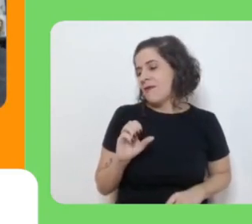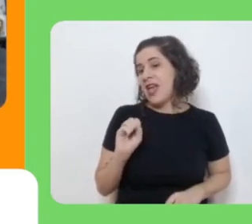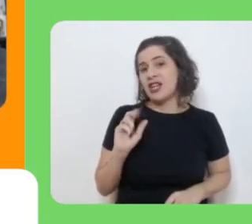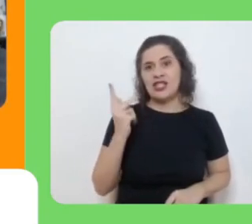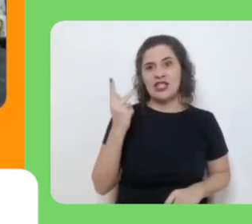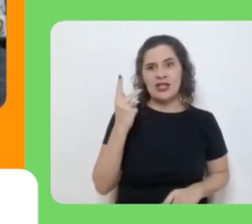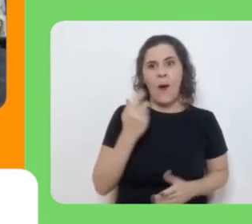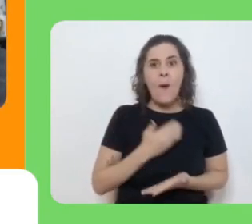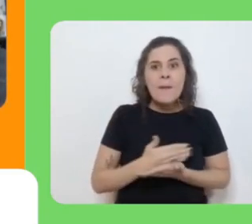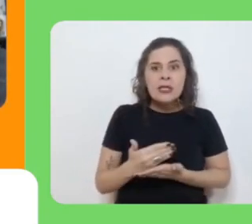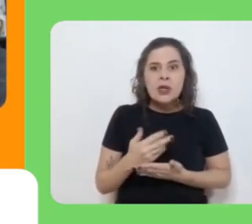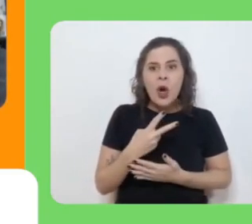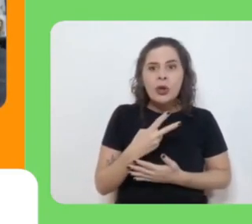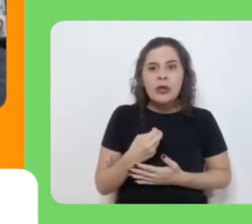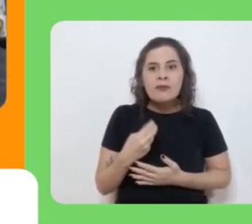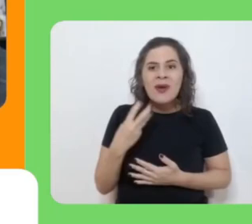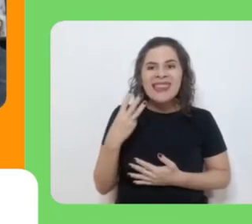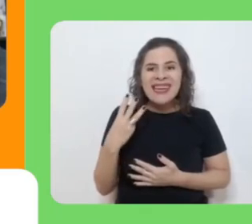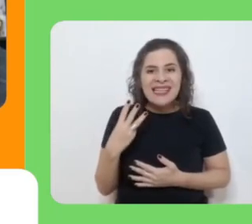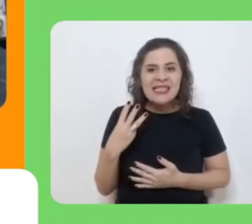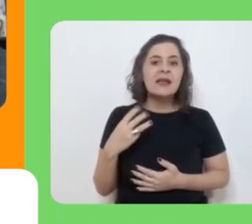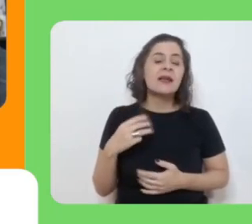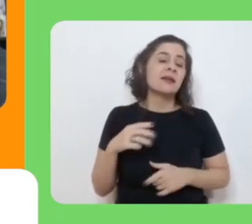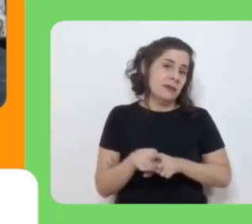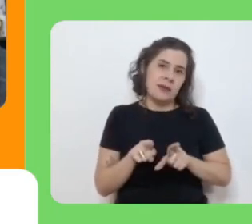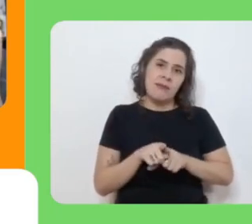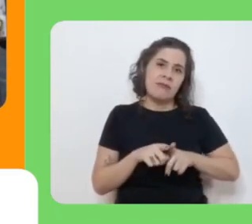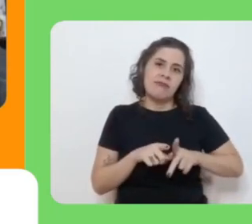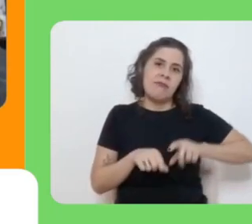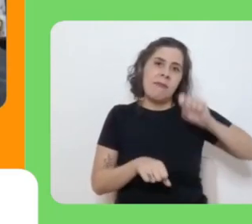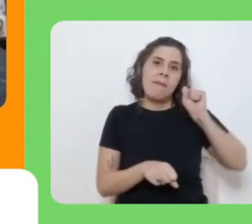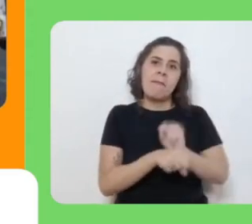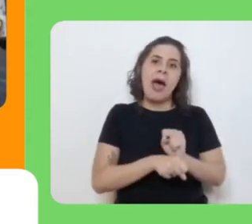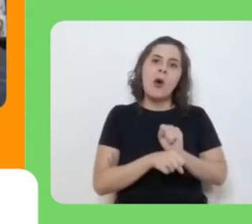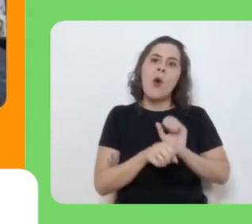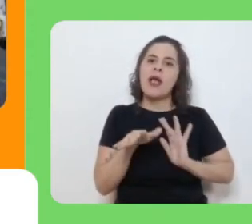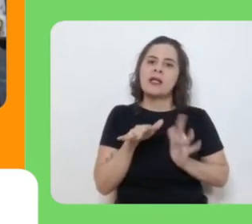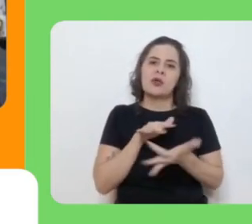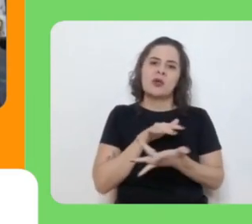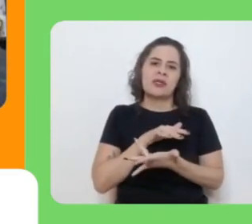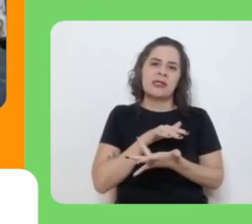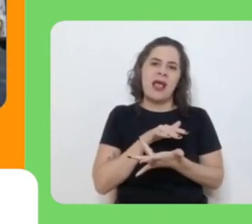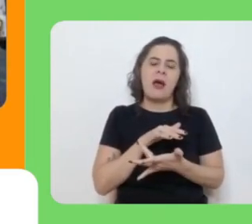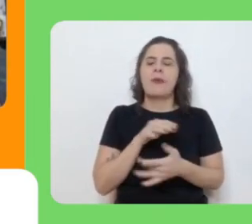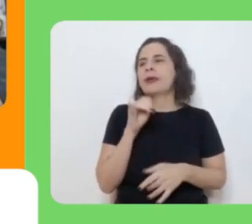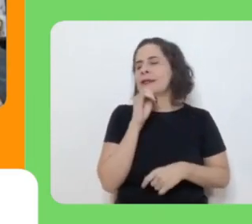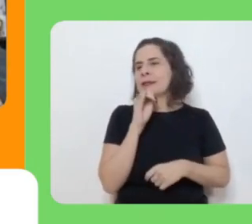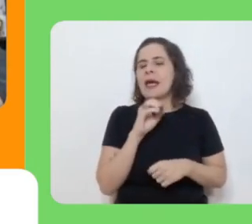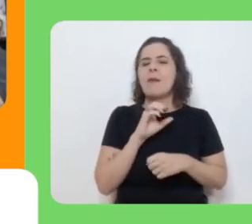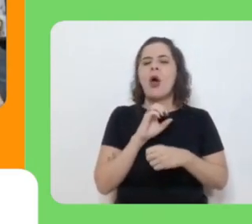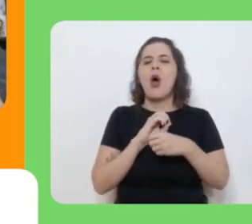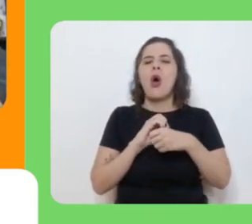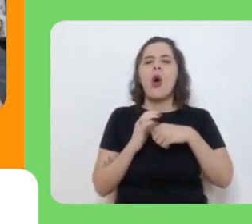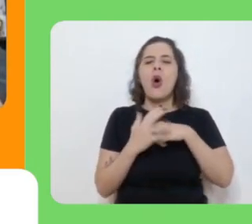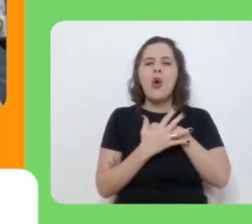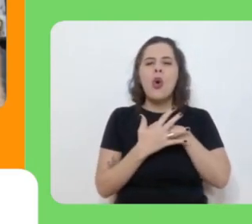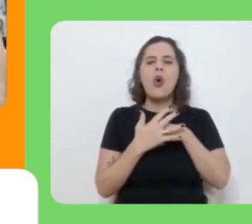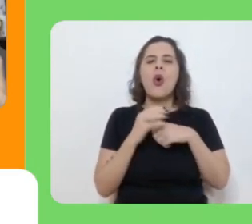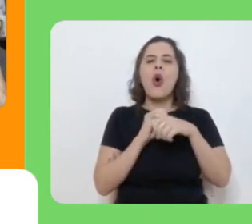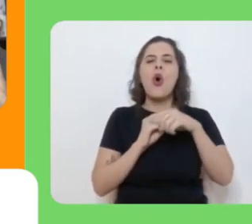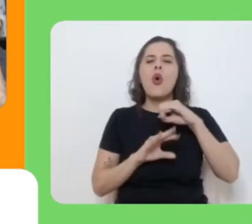2013 e também a descontinuidade das redes sociais, Orkut, Facebook com